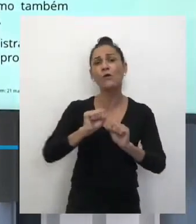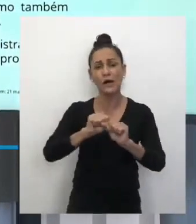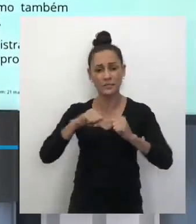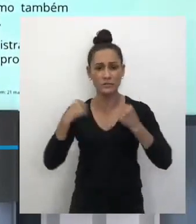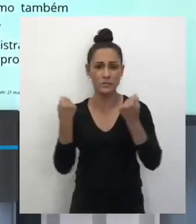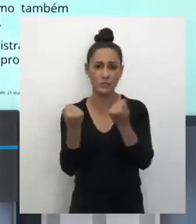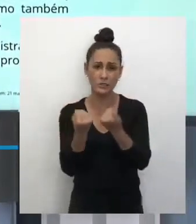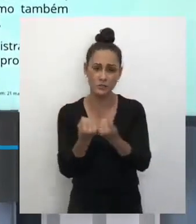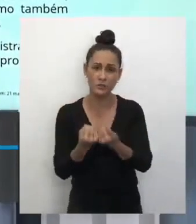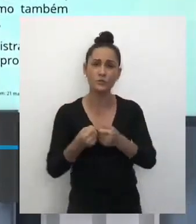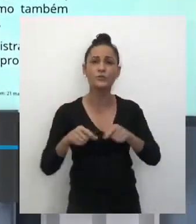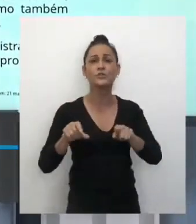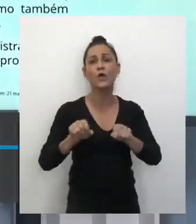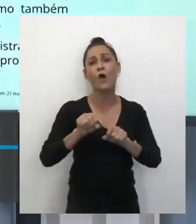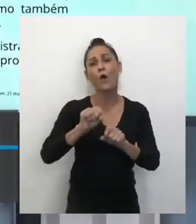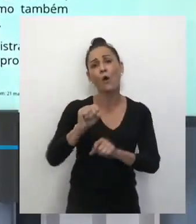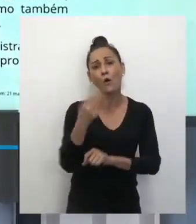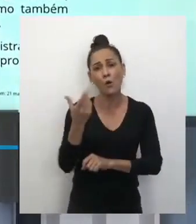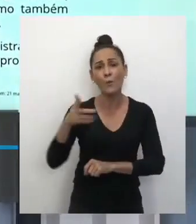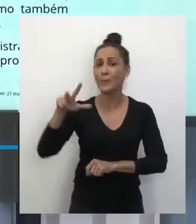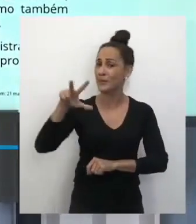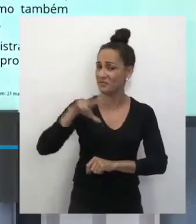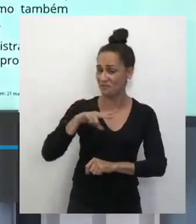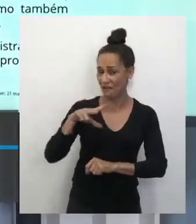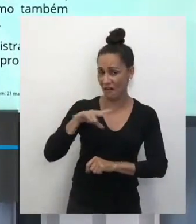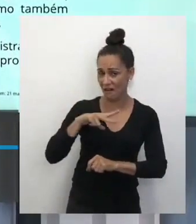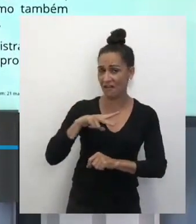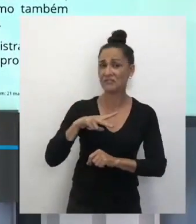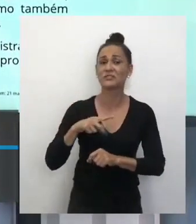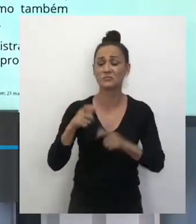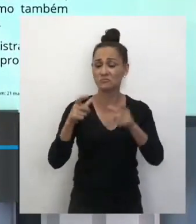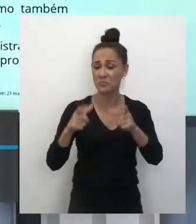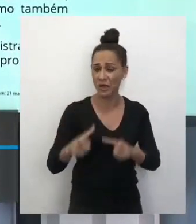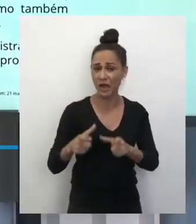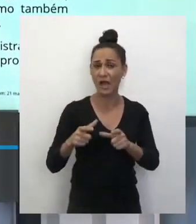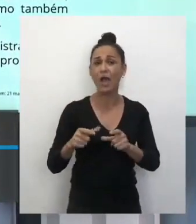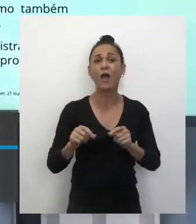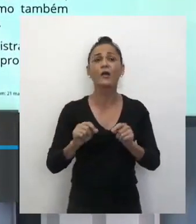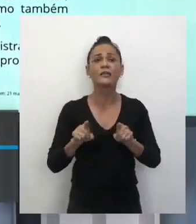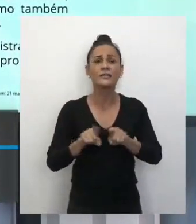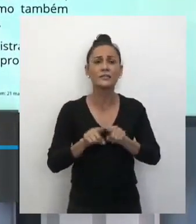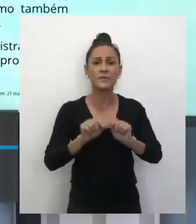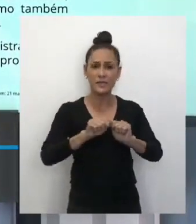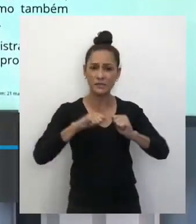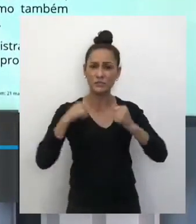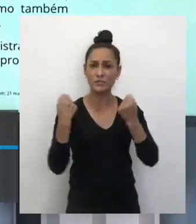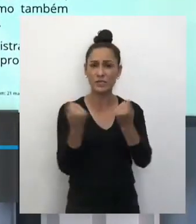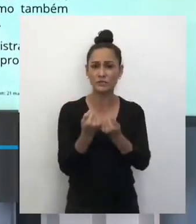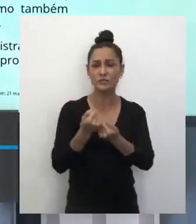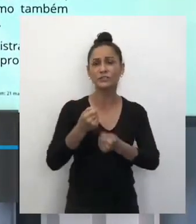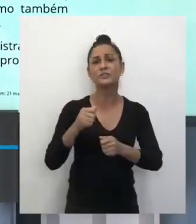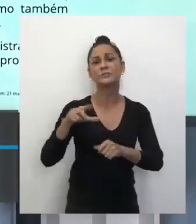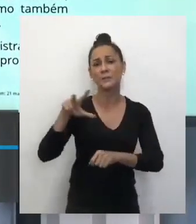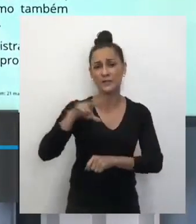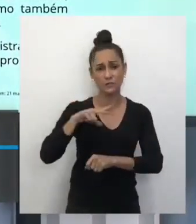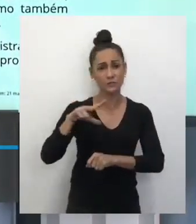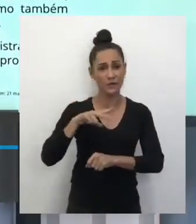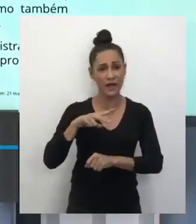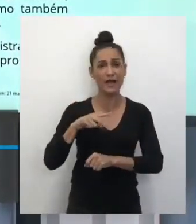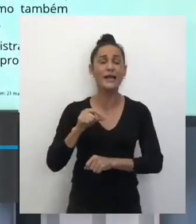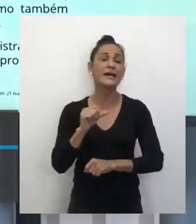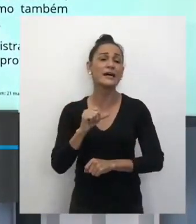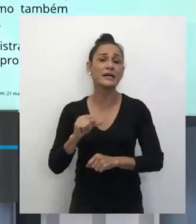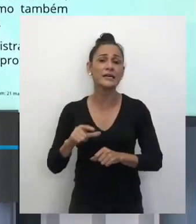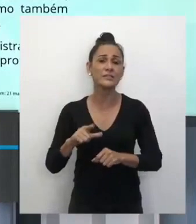não governamentais, até mesmo associações, né, vindas da iniciativa privada, a gente